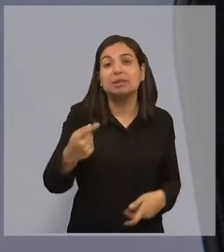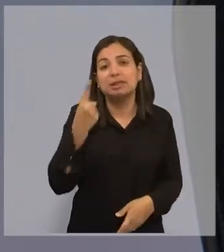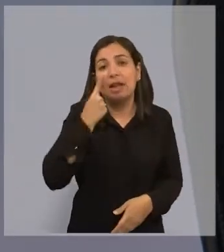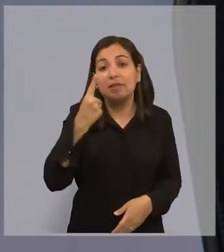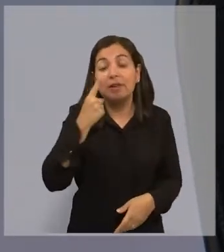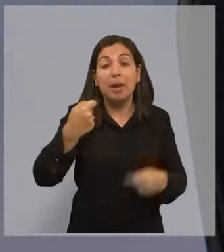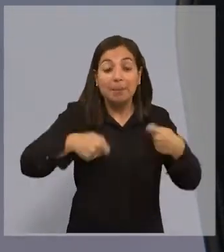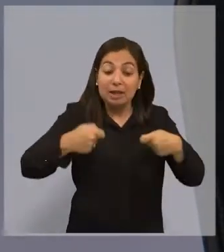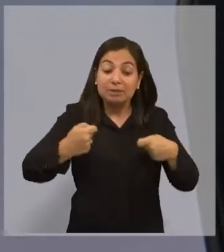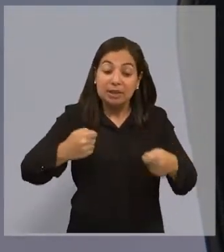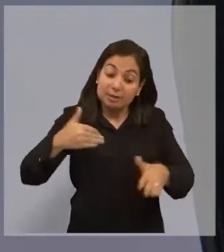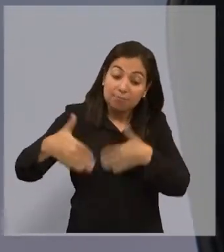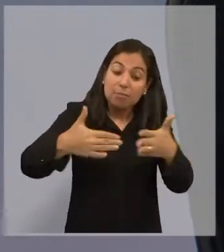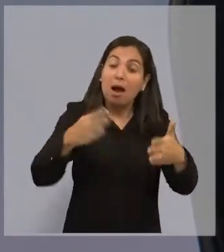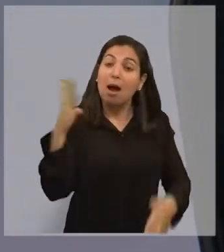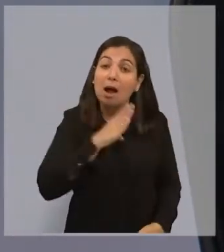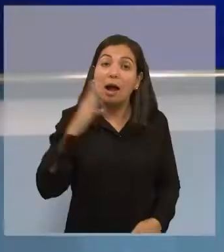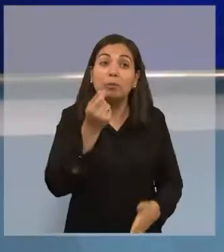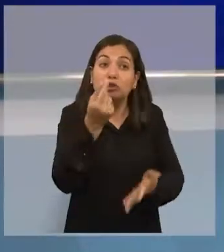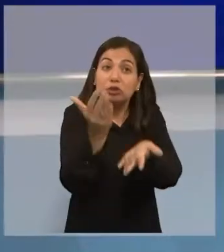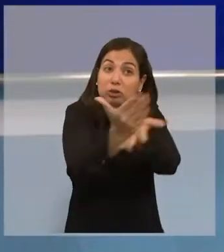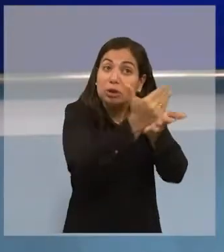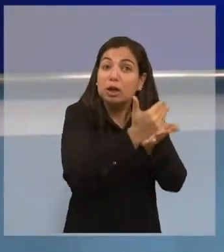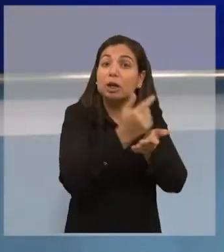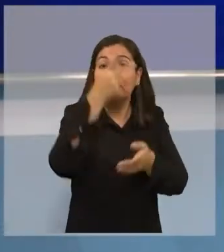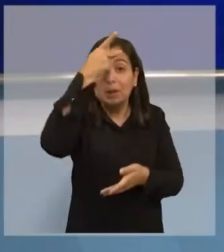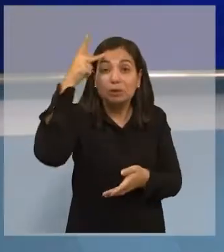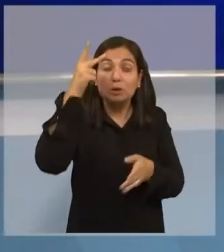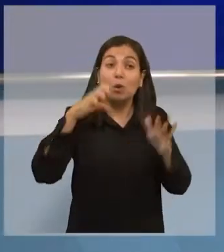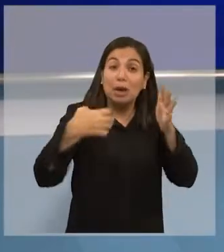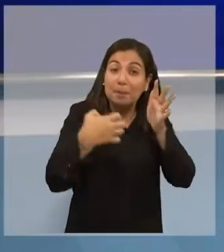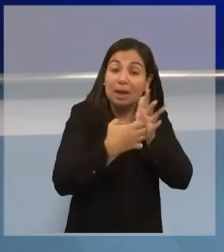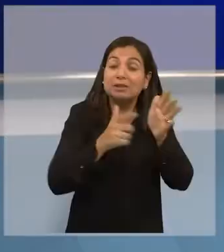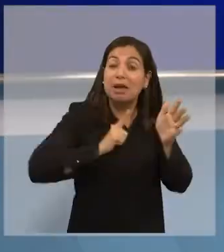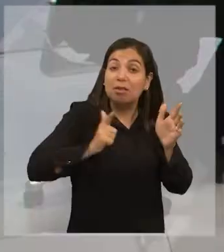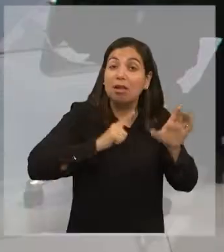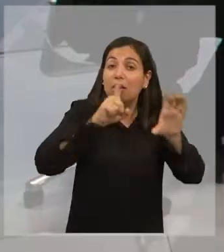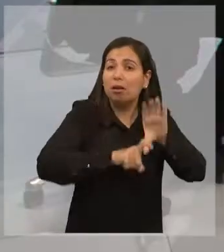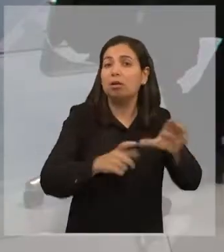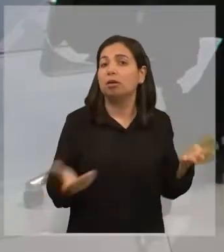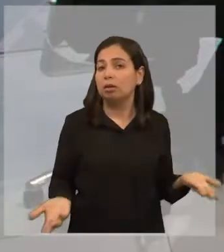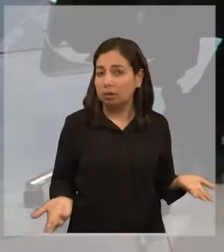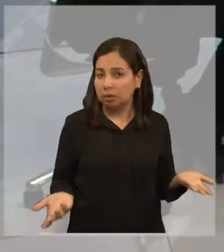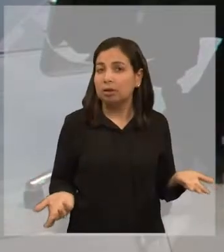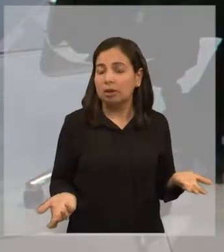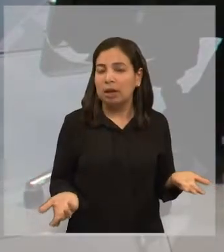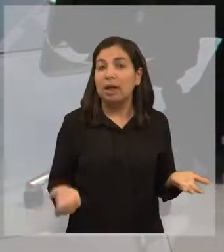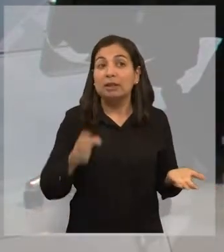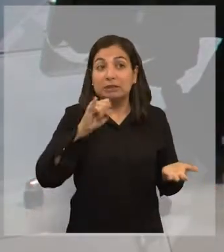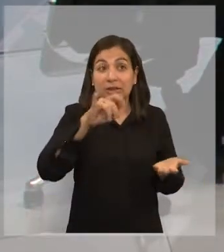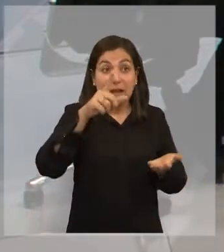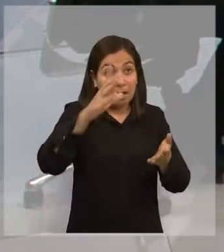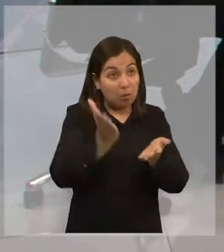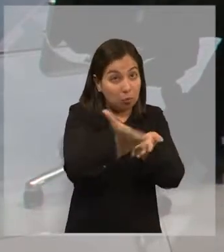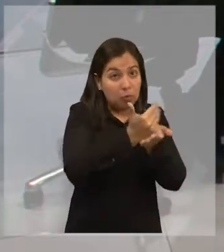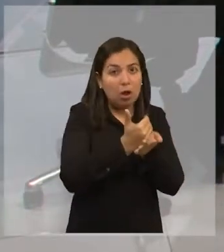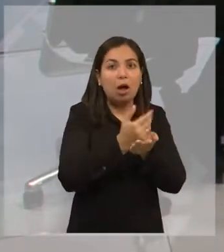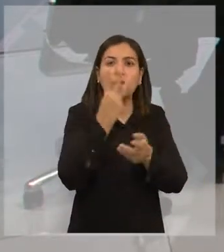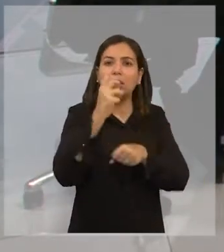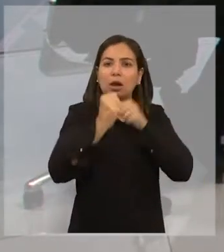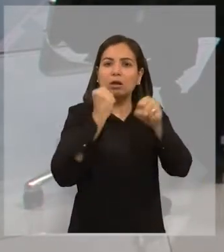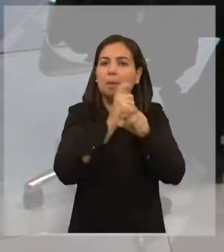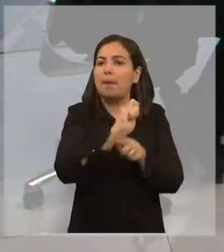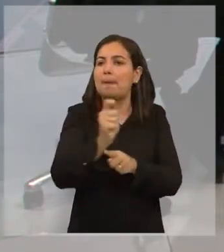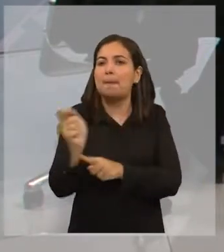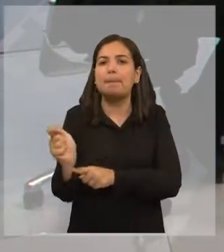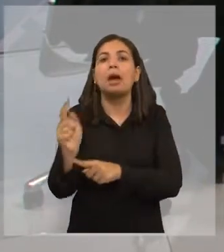projeto para acelerar a cobrança das dívidas. Mas se fossem pagas todas as dívidas, dava para pagar 2, no máximo 3 anos. Daqui a pouco estava